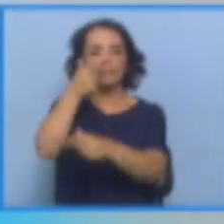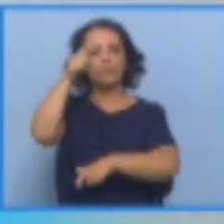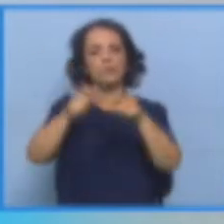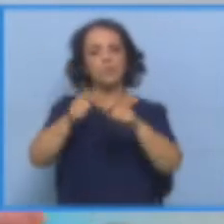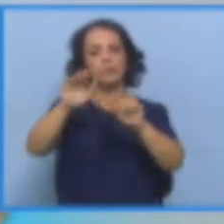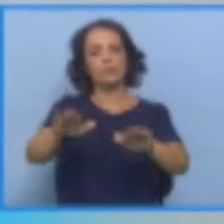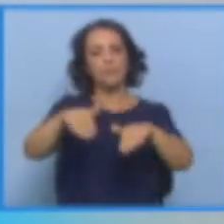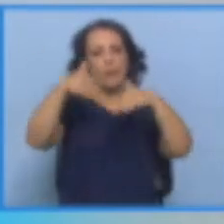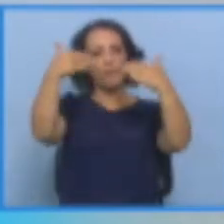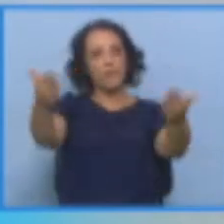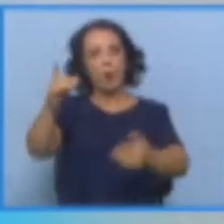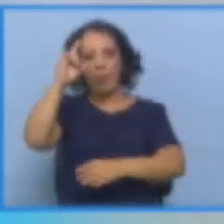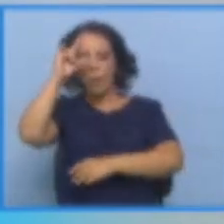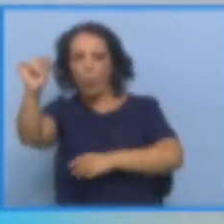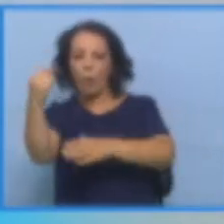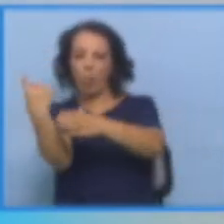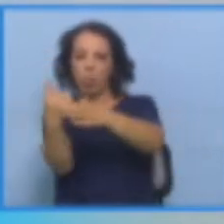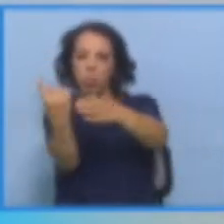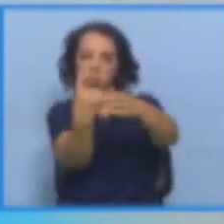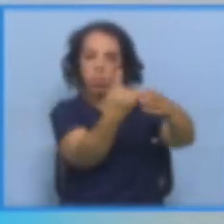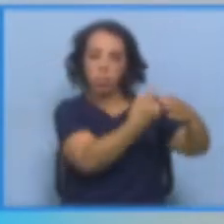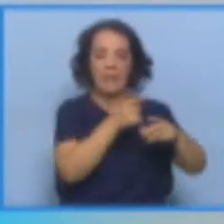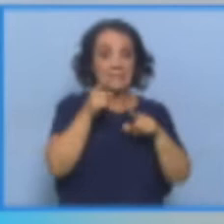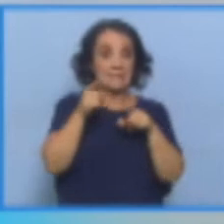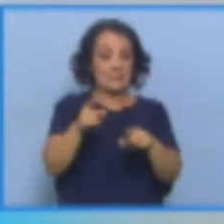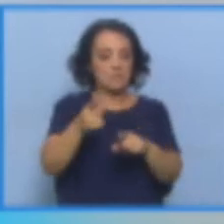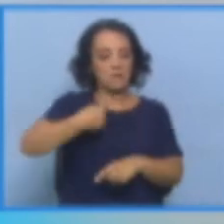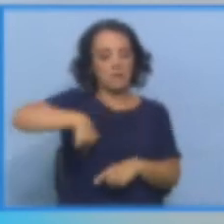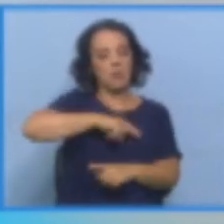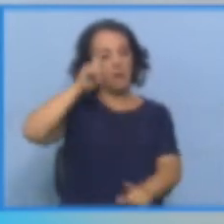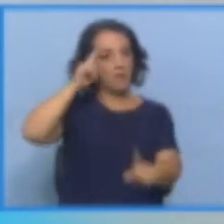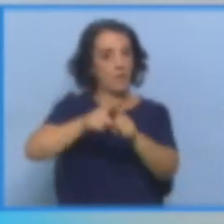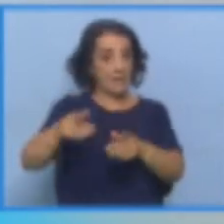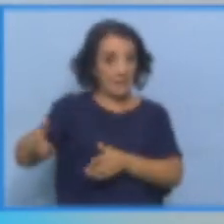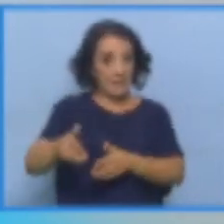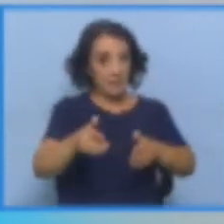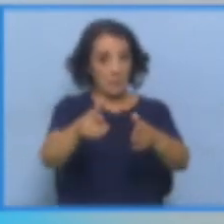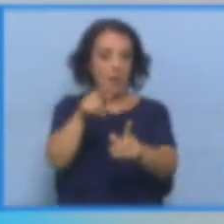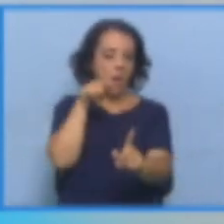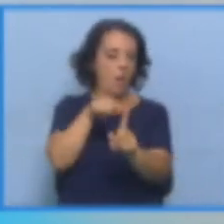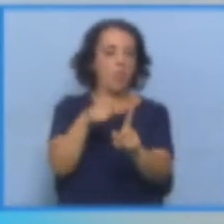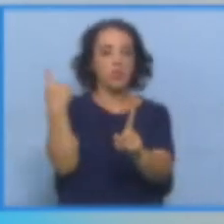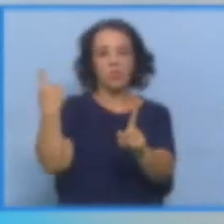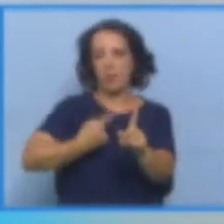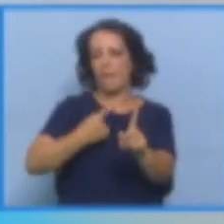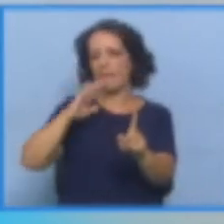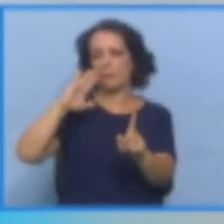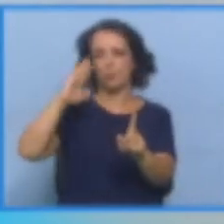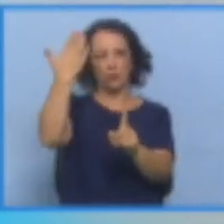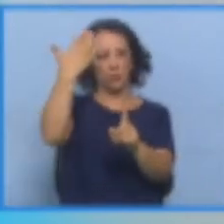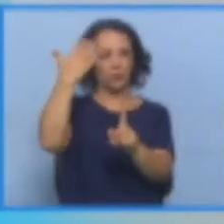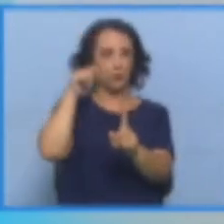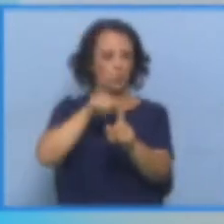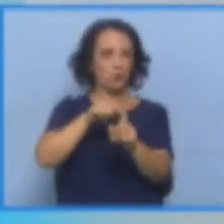para as periferias e fazer disso a direção constante do nosso caminhar, tem que ser até o critério para vermos como